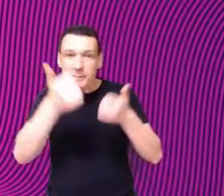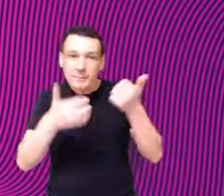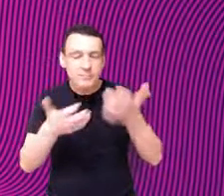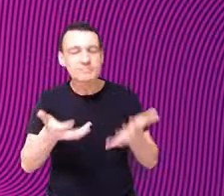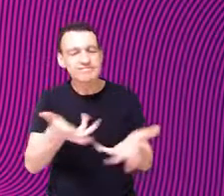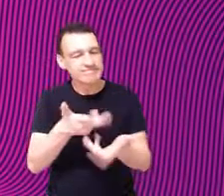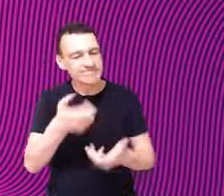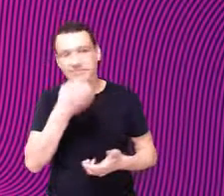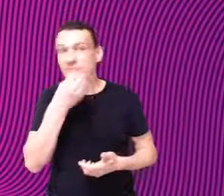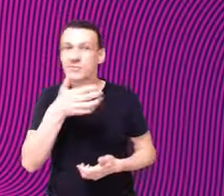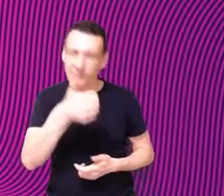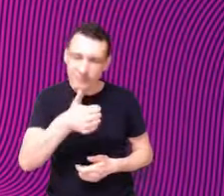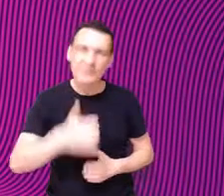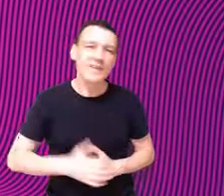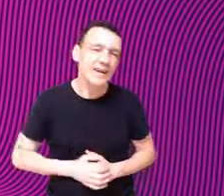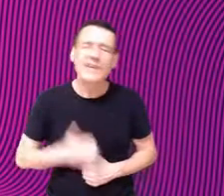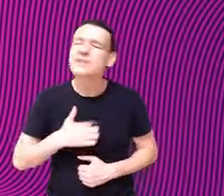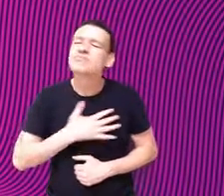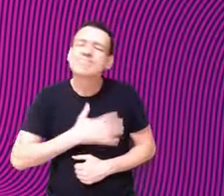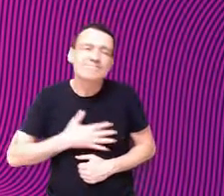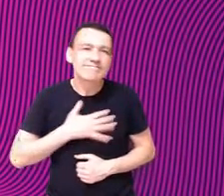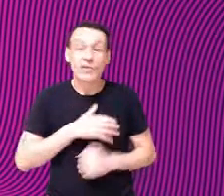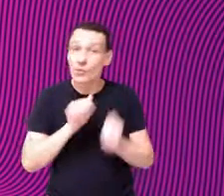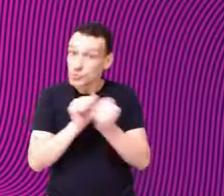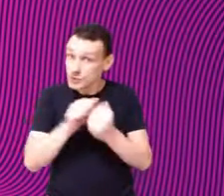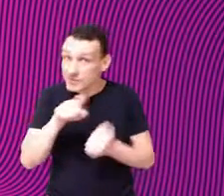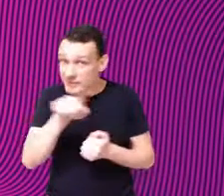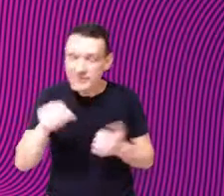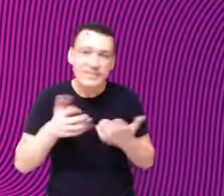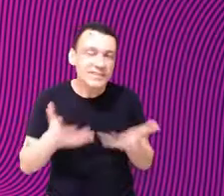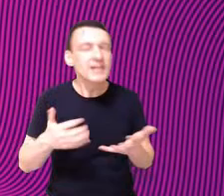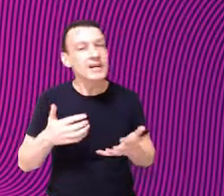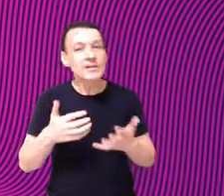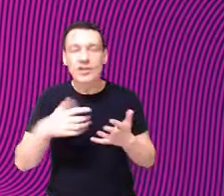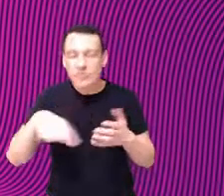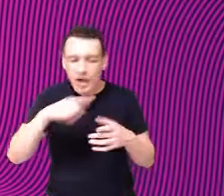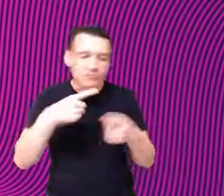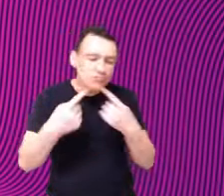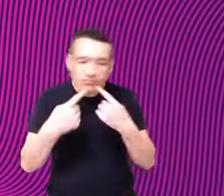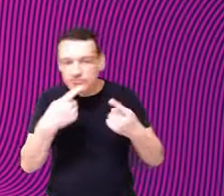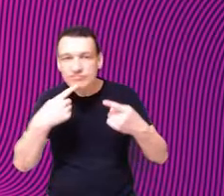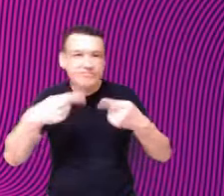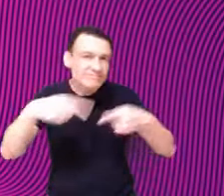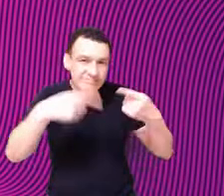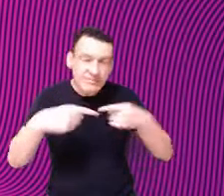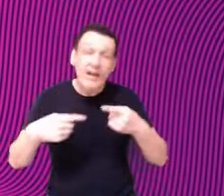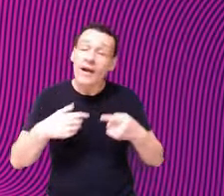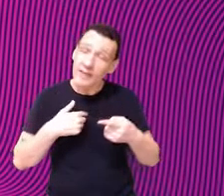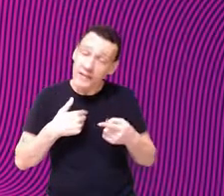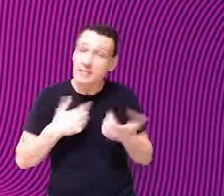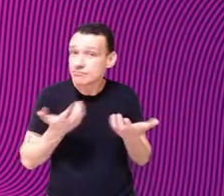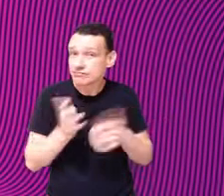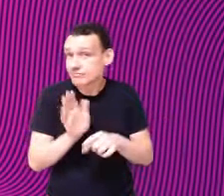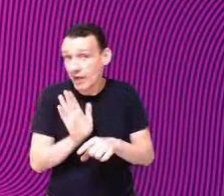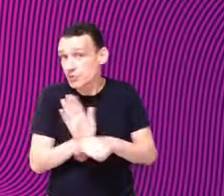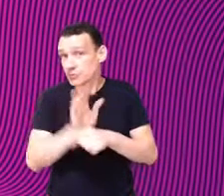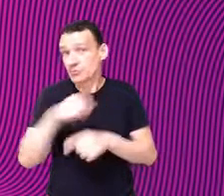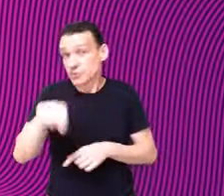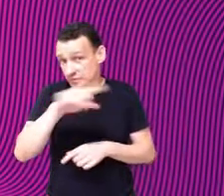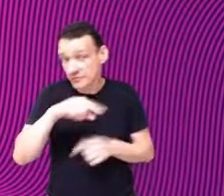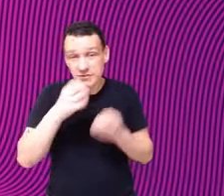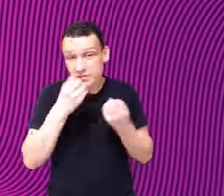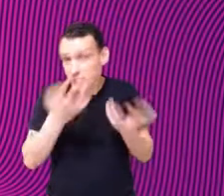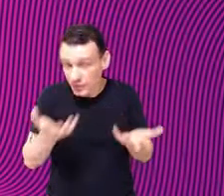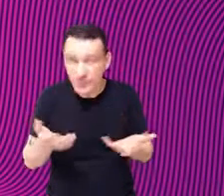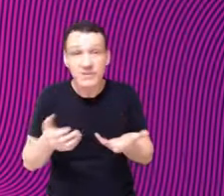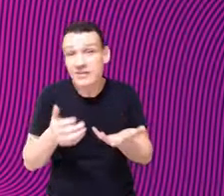vocês hoje. Espero contribuir com a discussão e contribuir com essa linha, né,